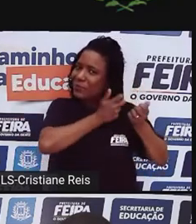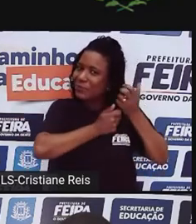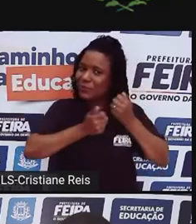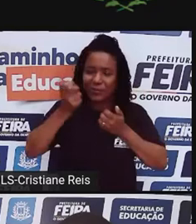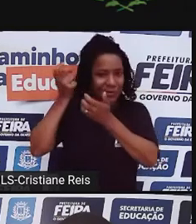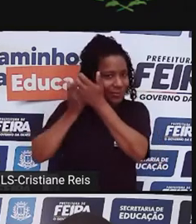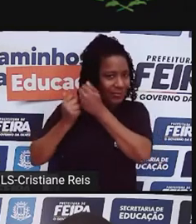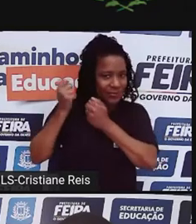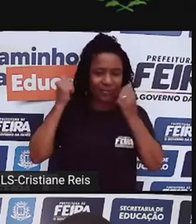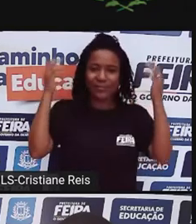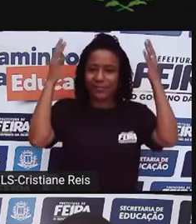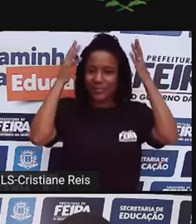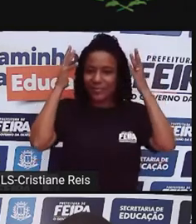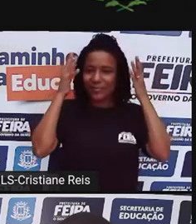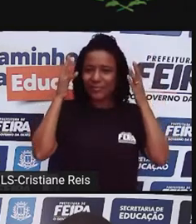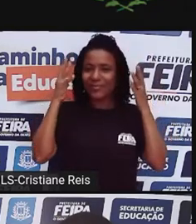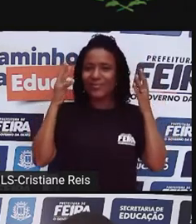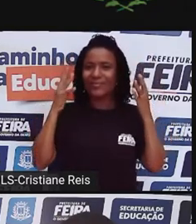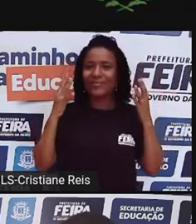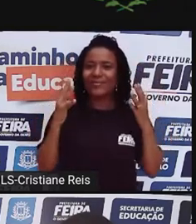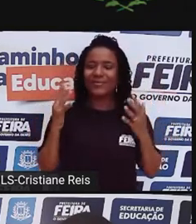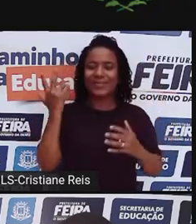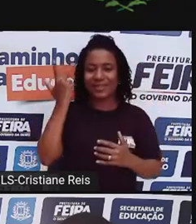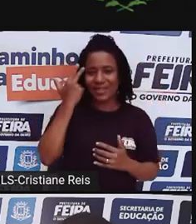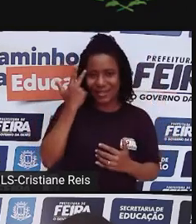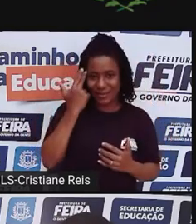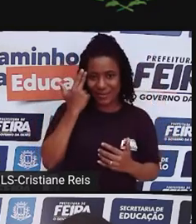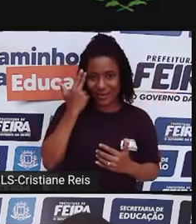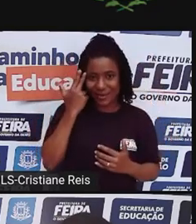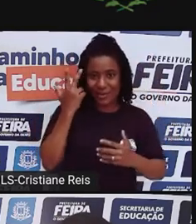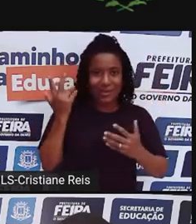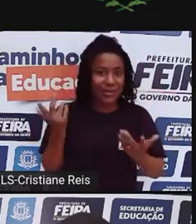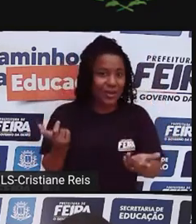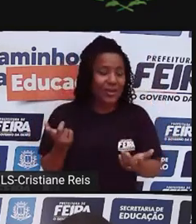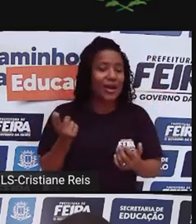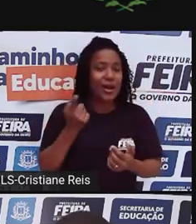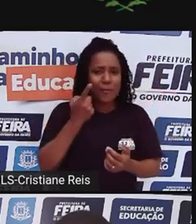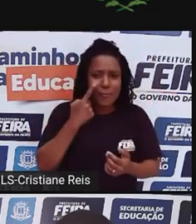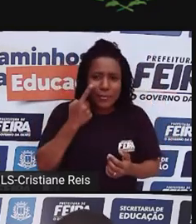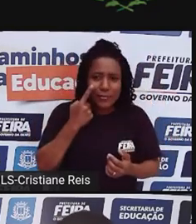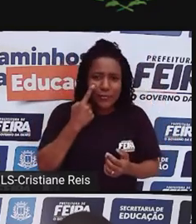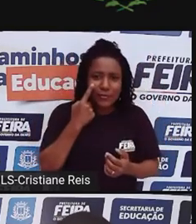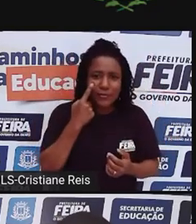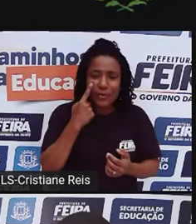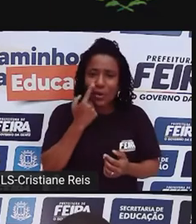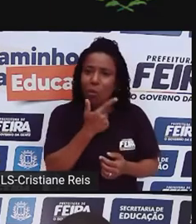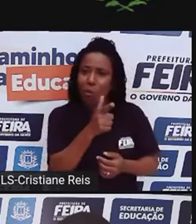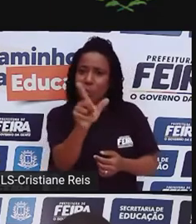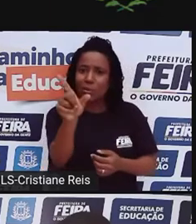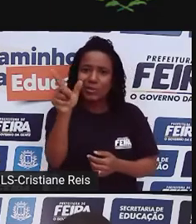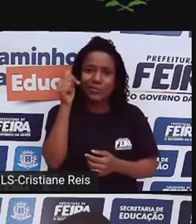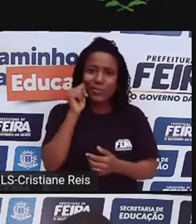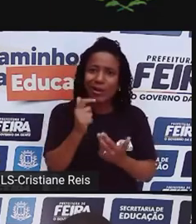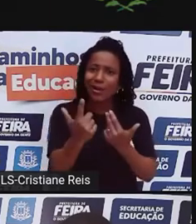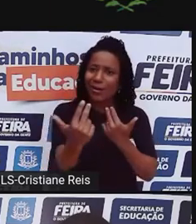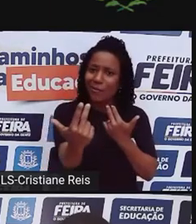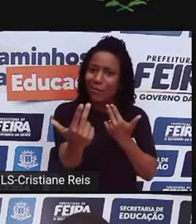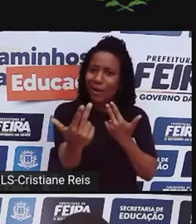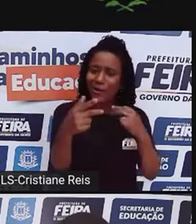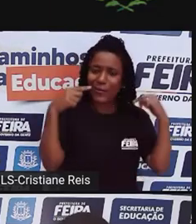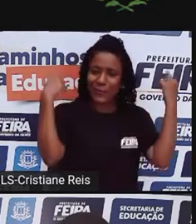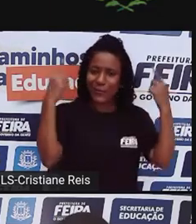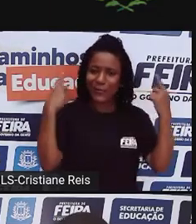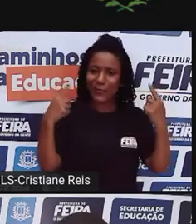você amar o seu cabelo natural. Foi quando eu percebi, eu vi em outras mulheres a inspiração para cuidar do meu cabelo. Por